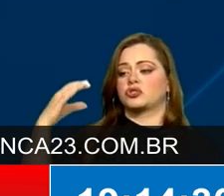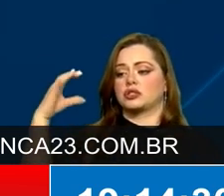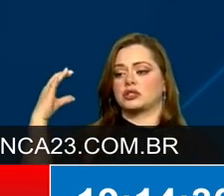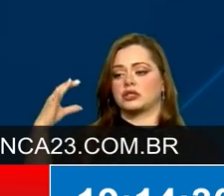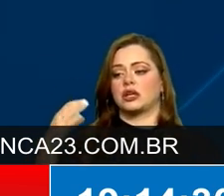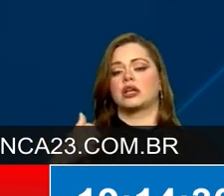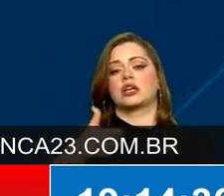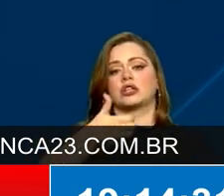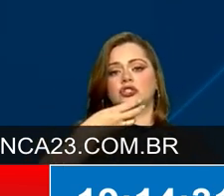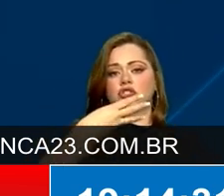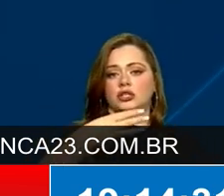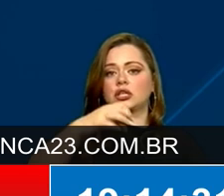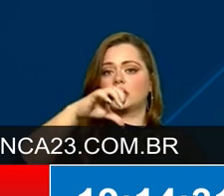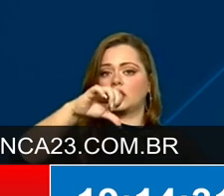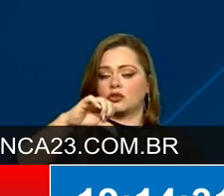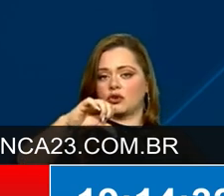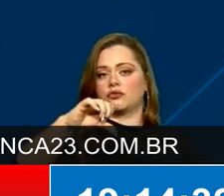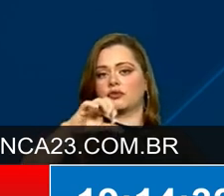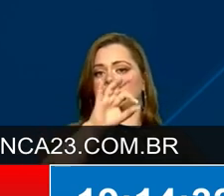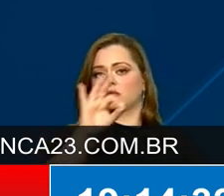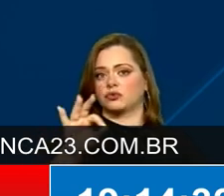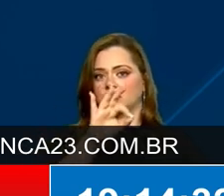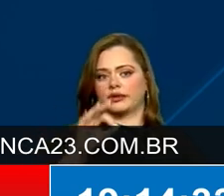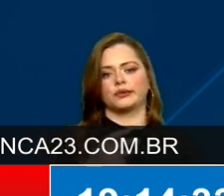no mesmo período, passando de